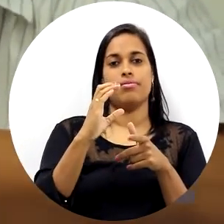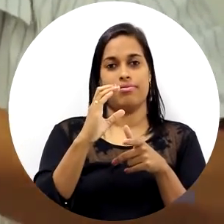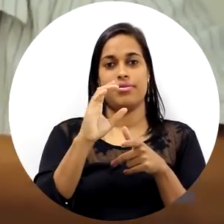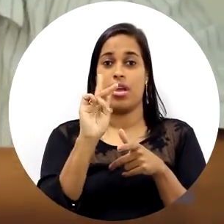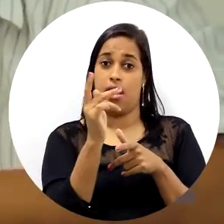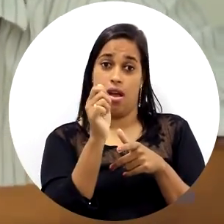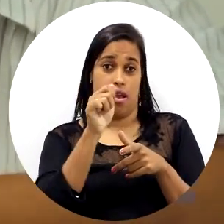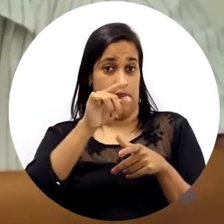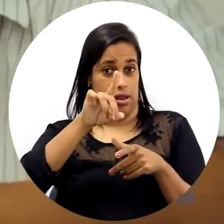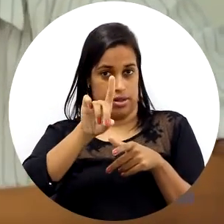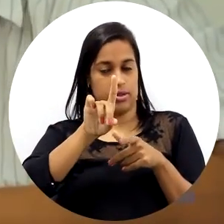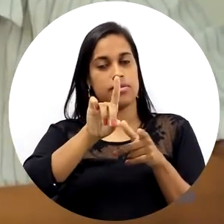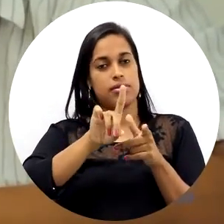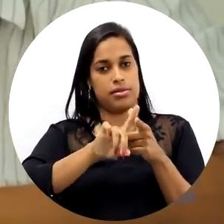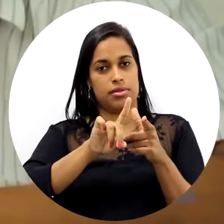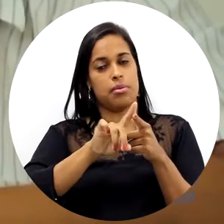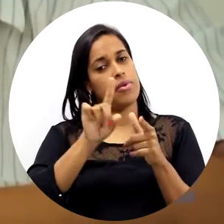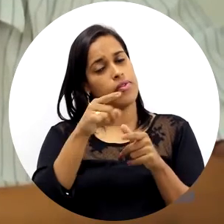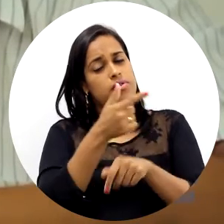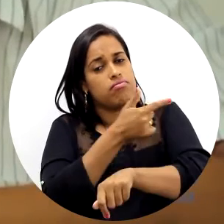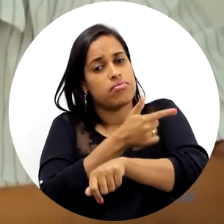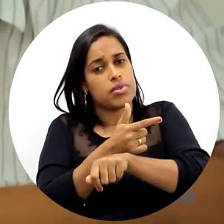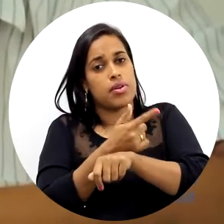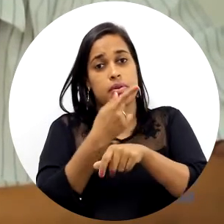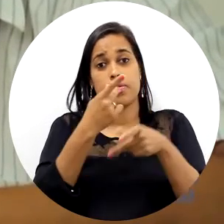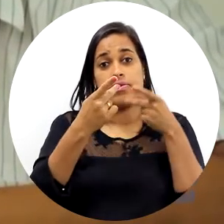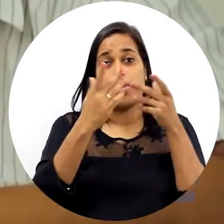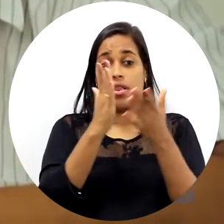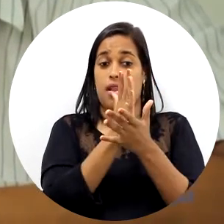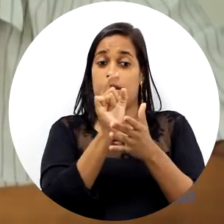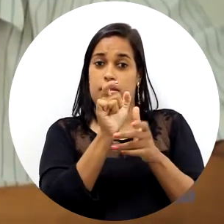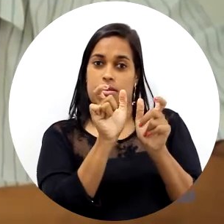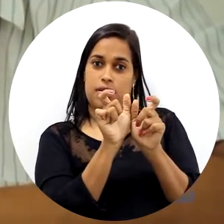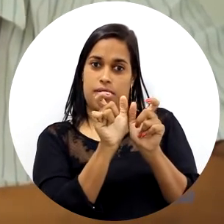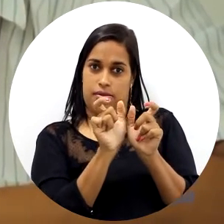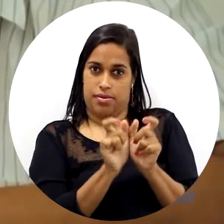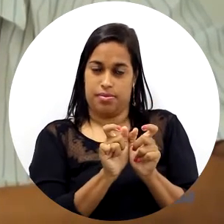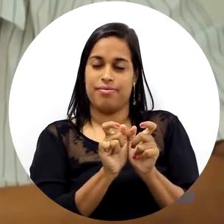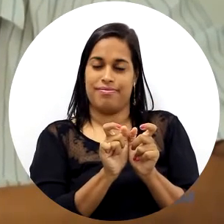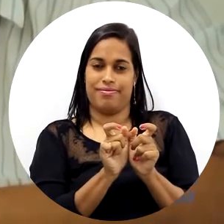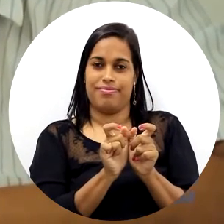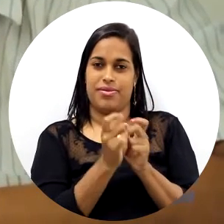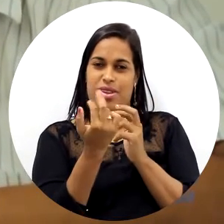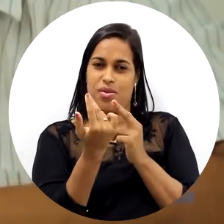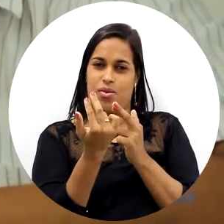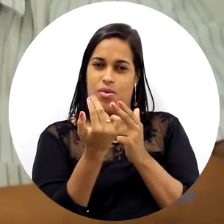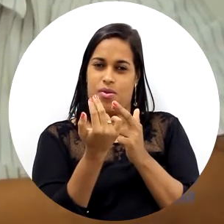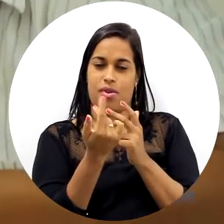pacote ARP. Então, se acostume também a usar esse tipo de nomenclatura.